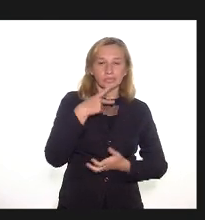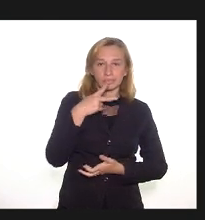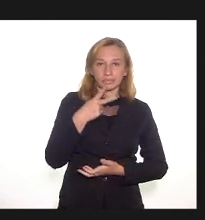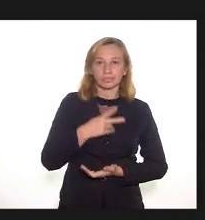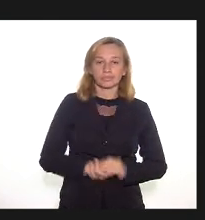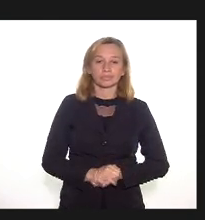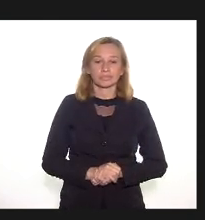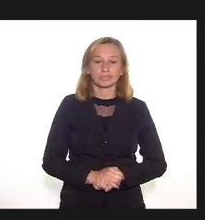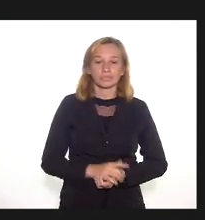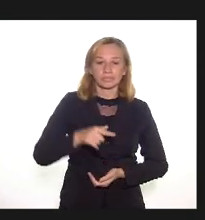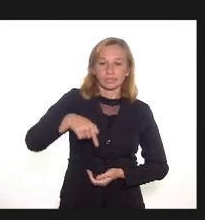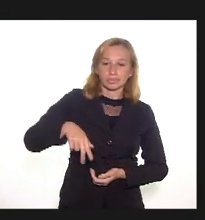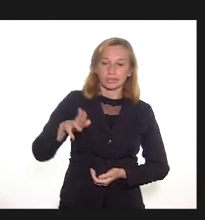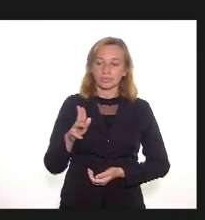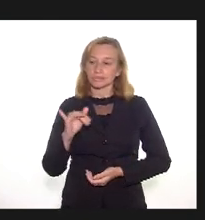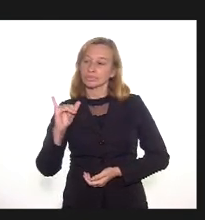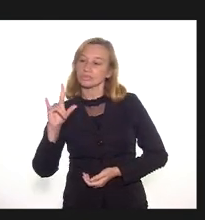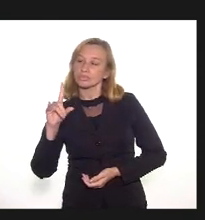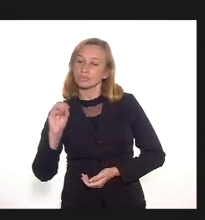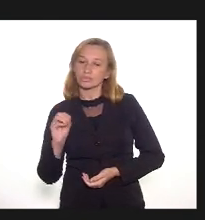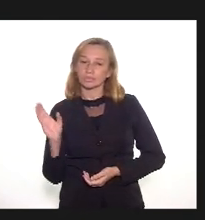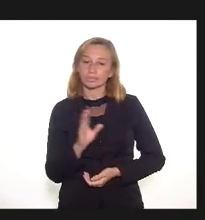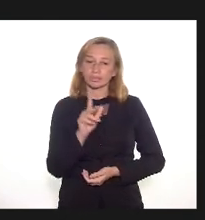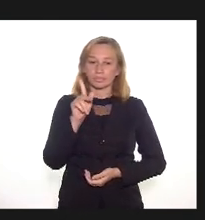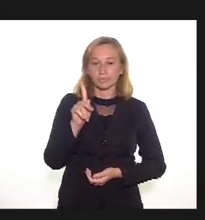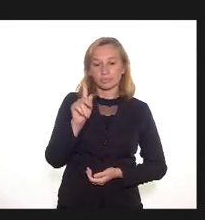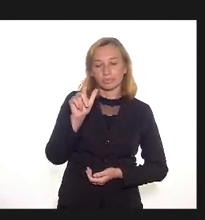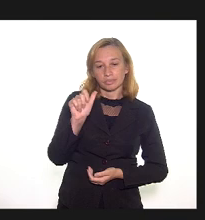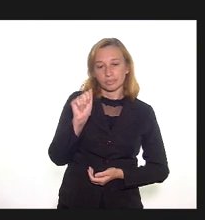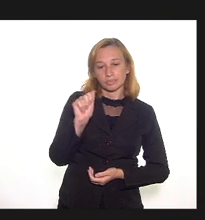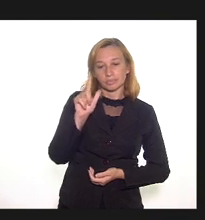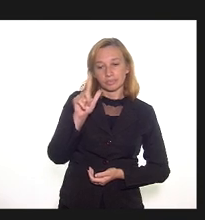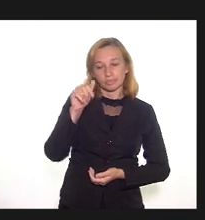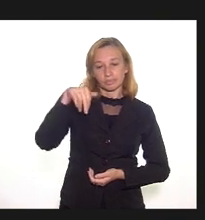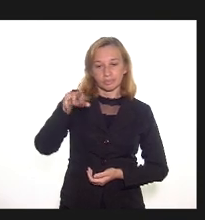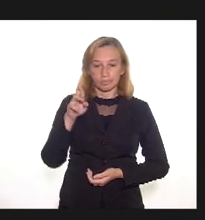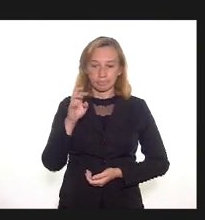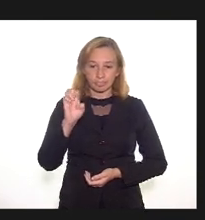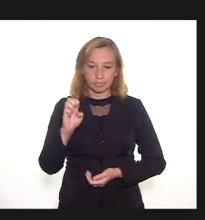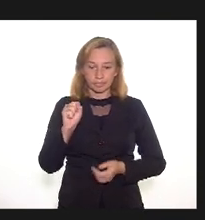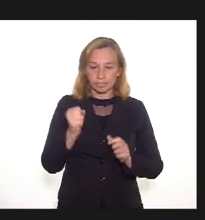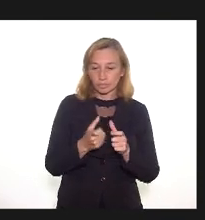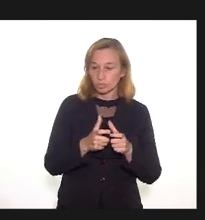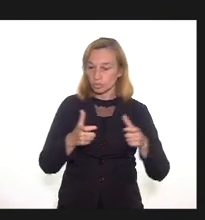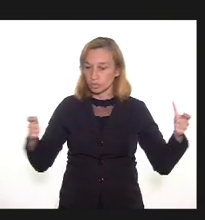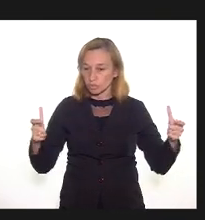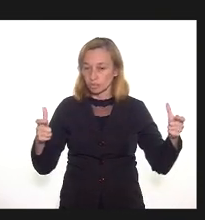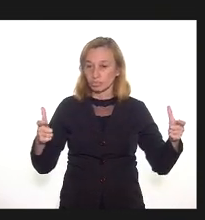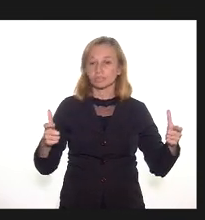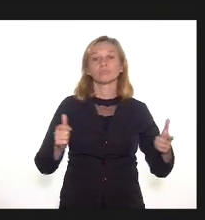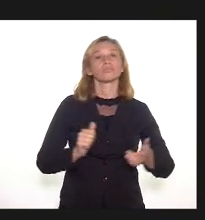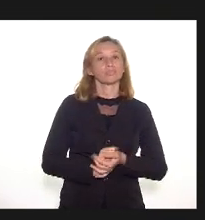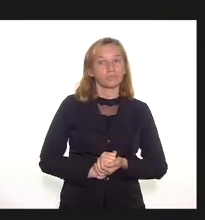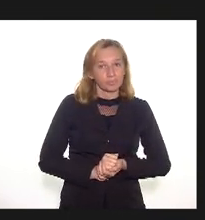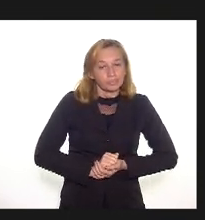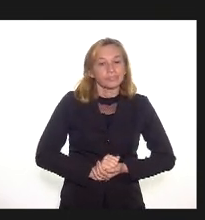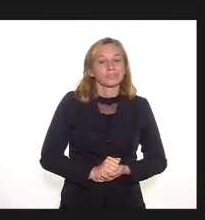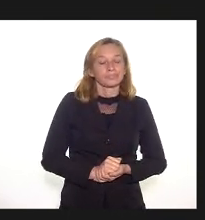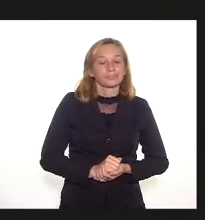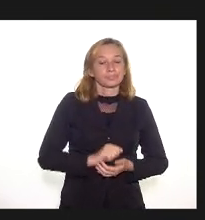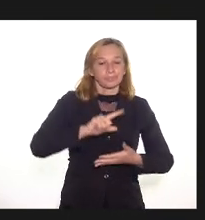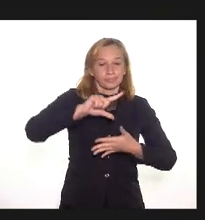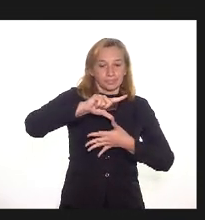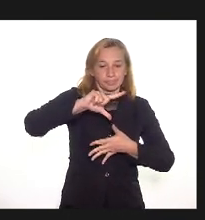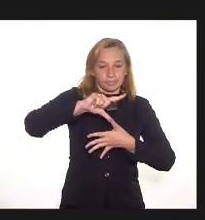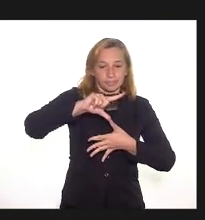ao quilombo dos palmares o maior quilombo da América Latina lá